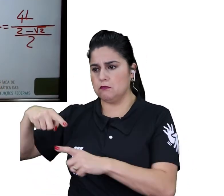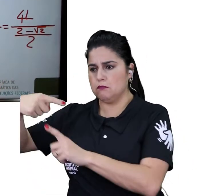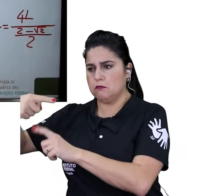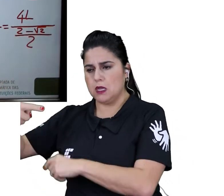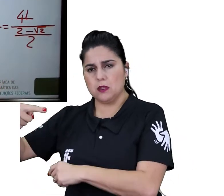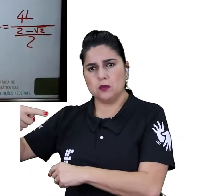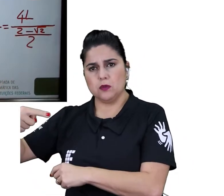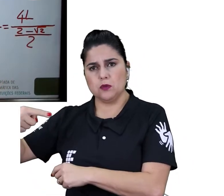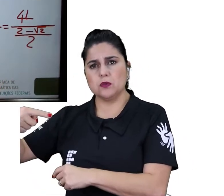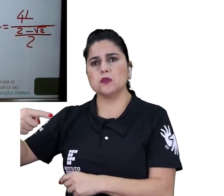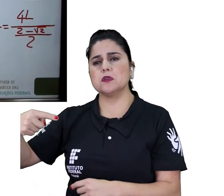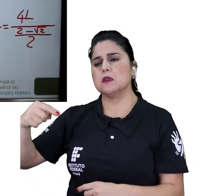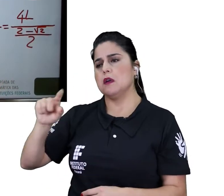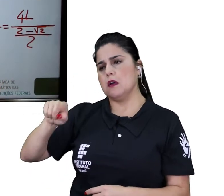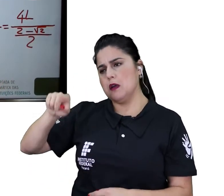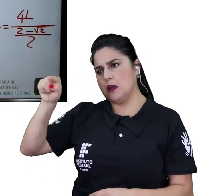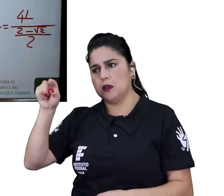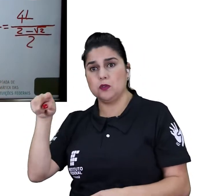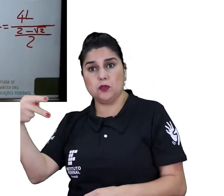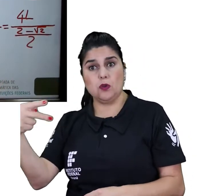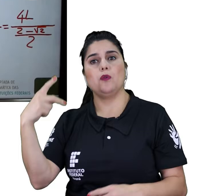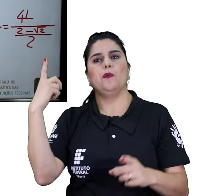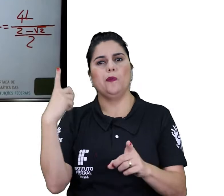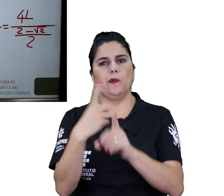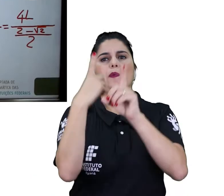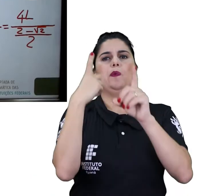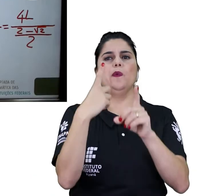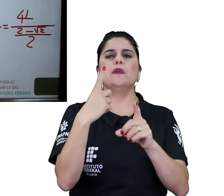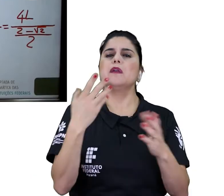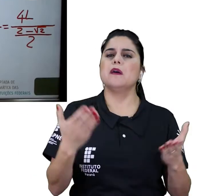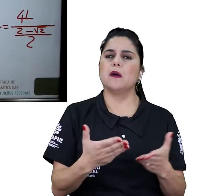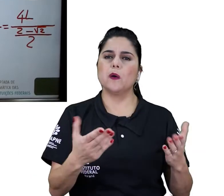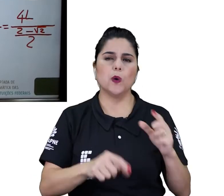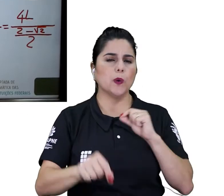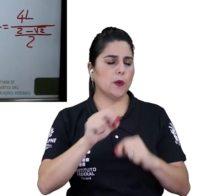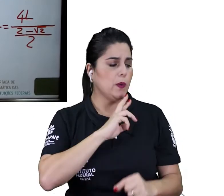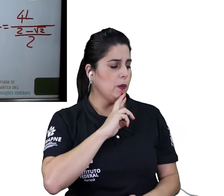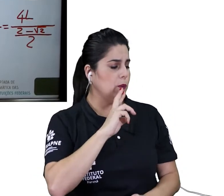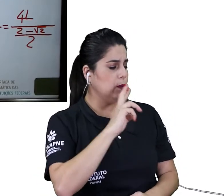menos raiz de 2. Já encontramos, portanto,